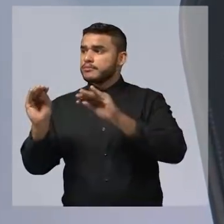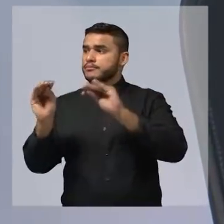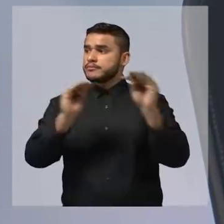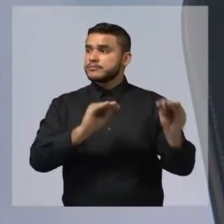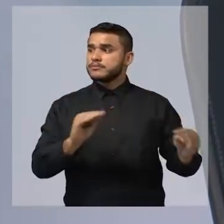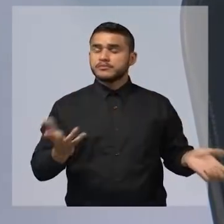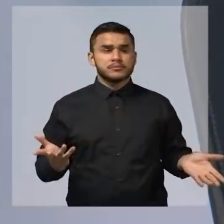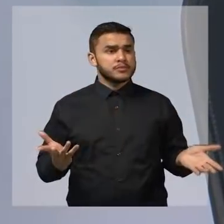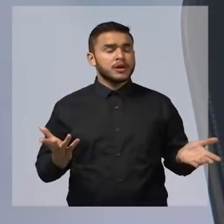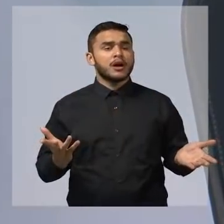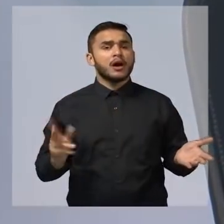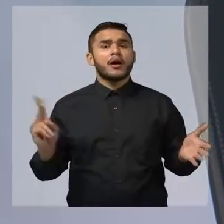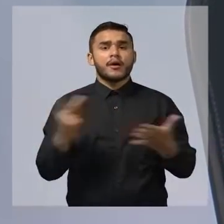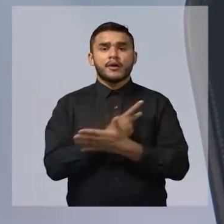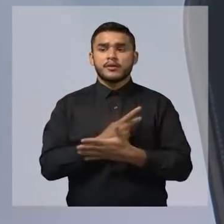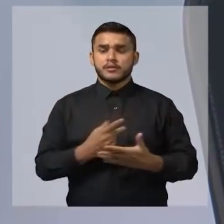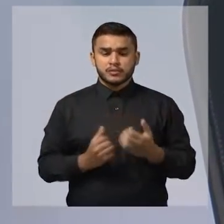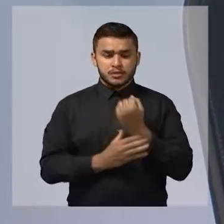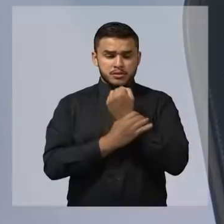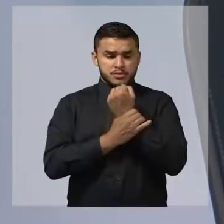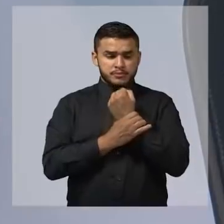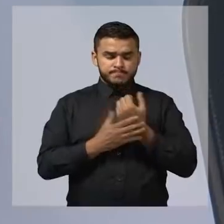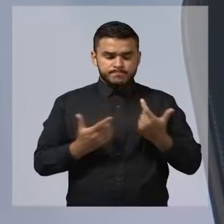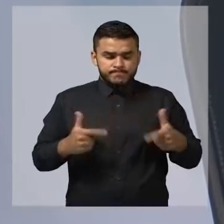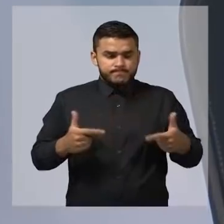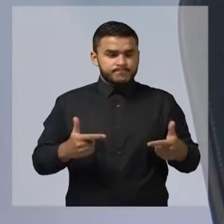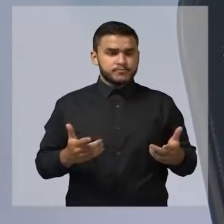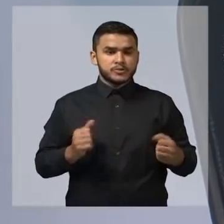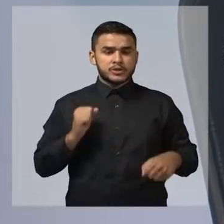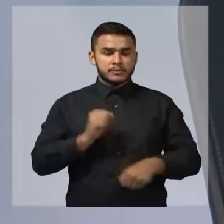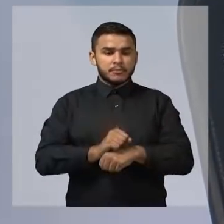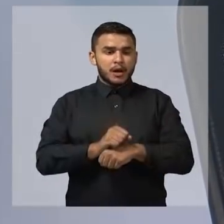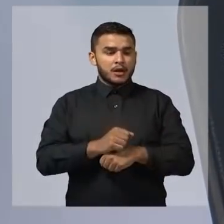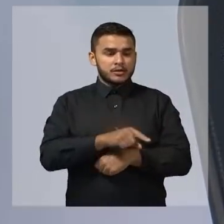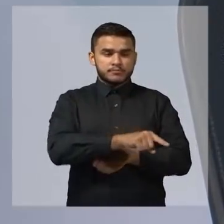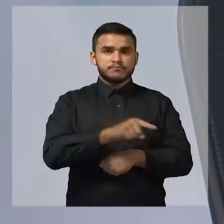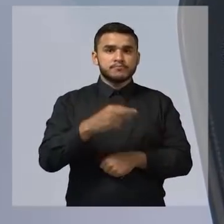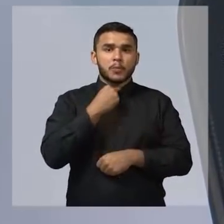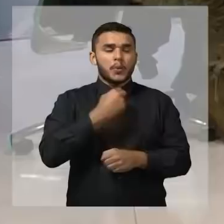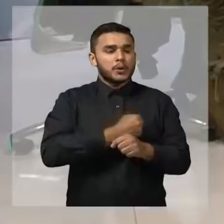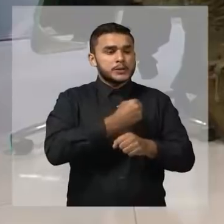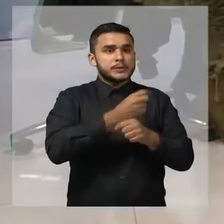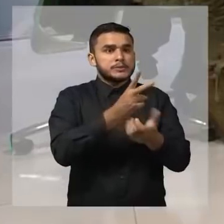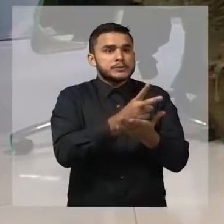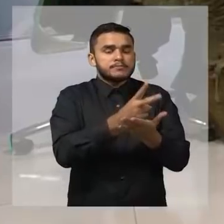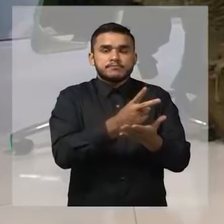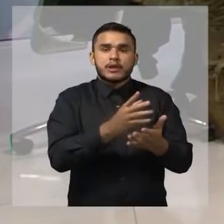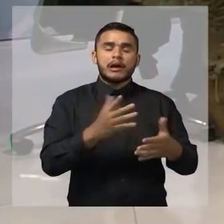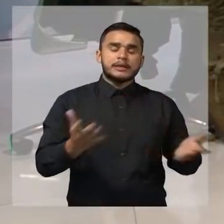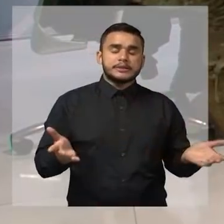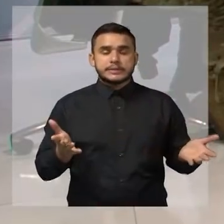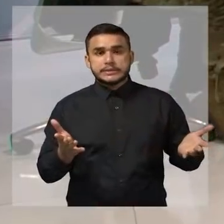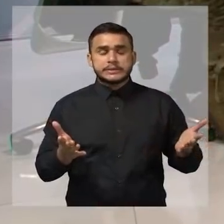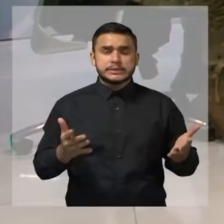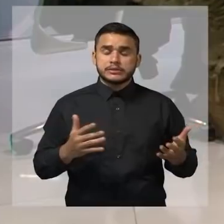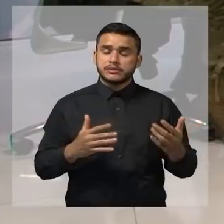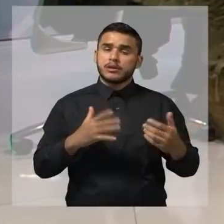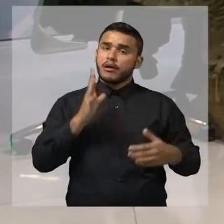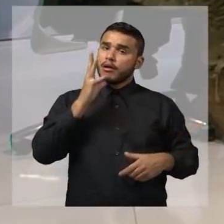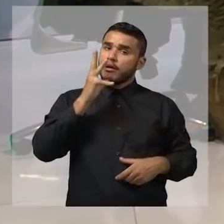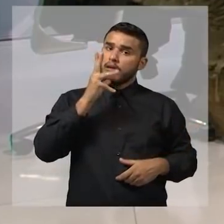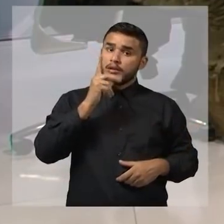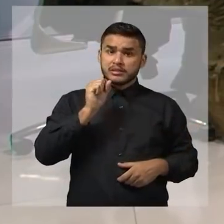tem de insegurança dentro da cadeia para a reforma. Então, quer dizer, foi um processo lento. Quando a gente deixa isso